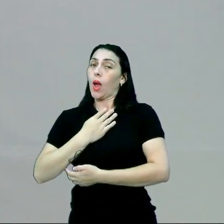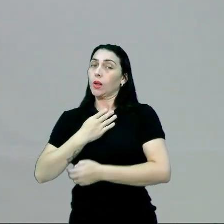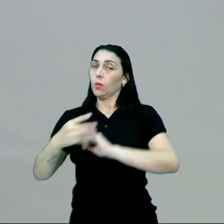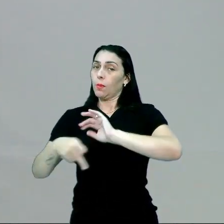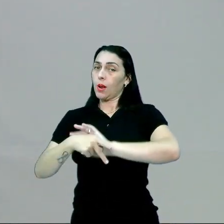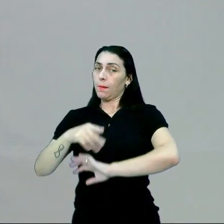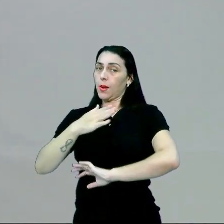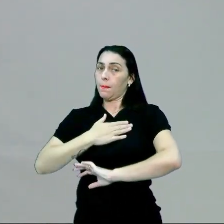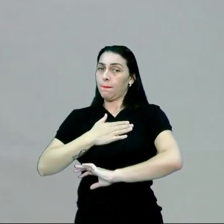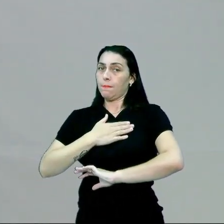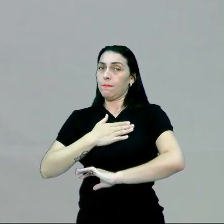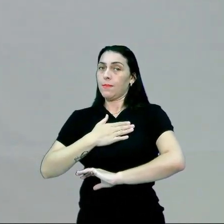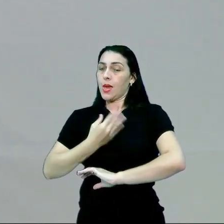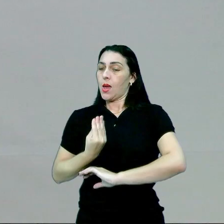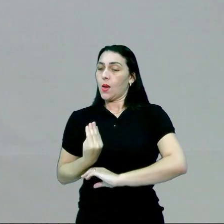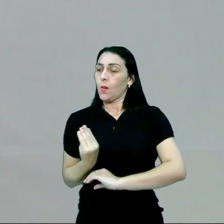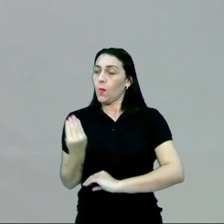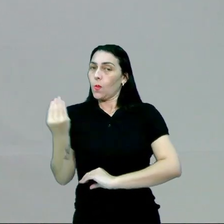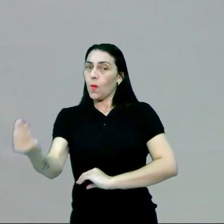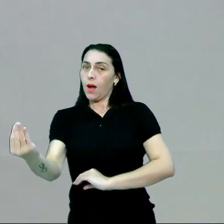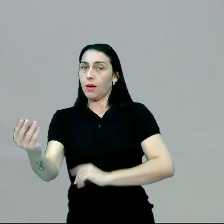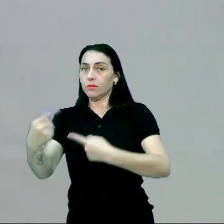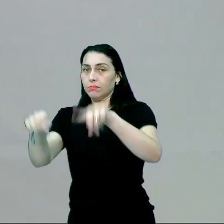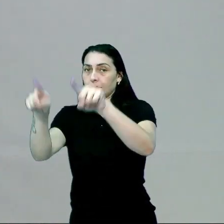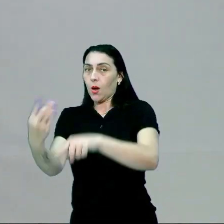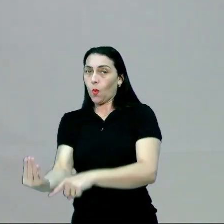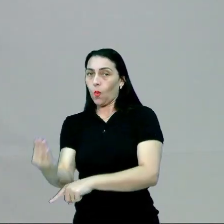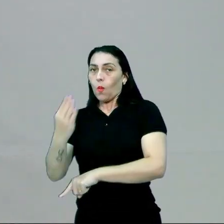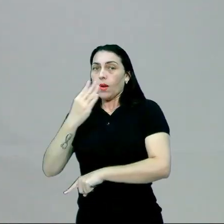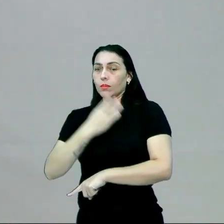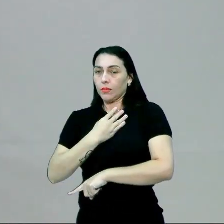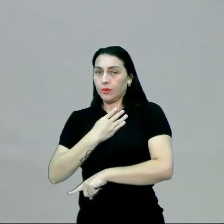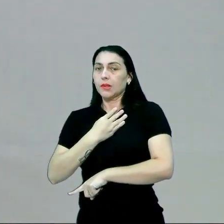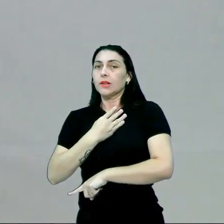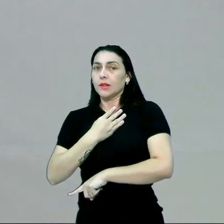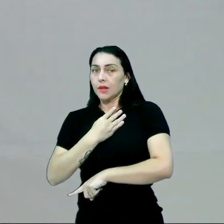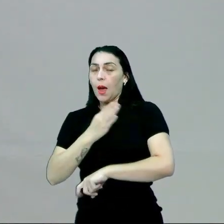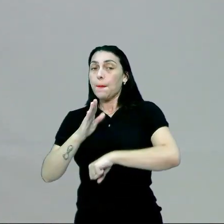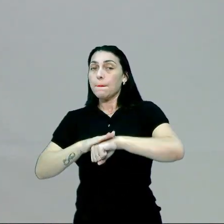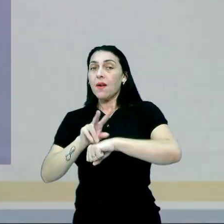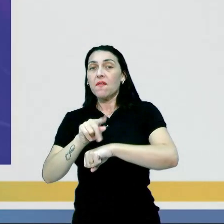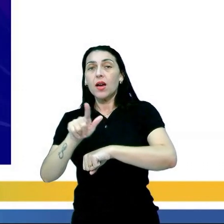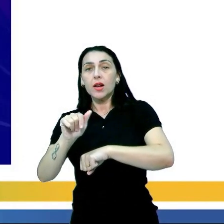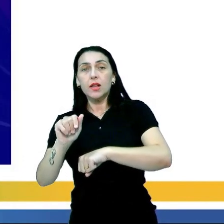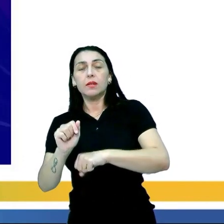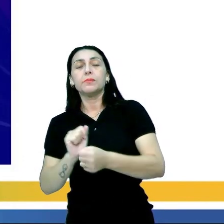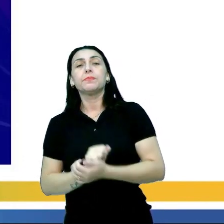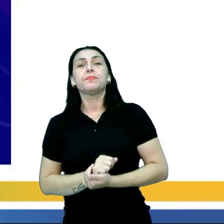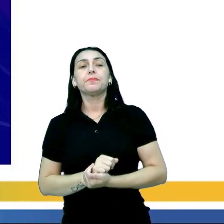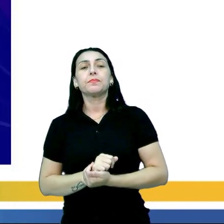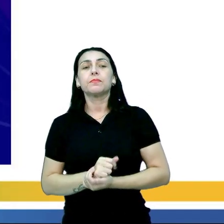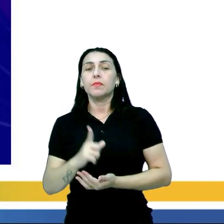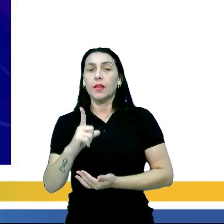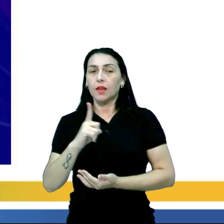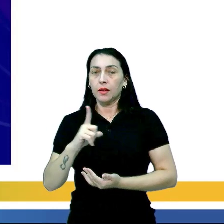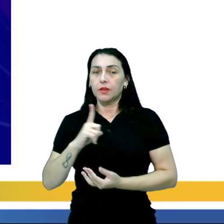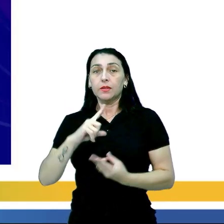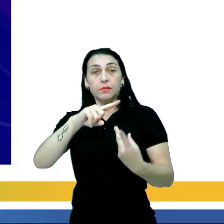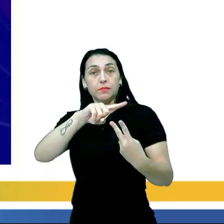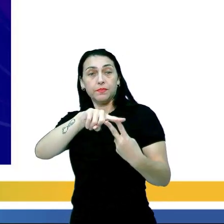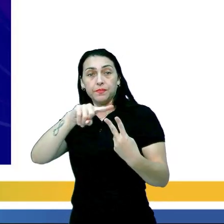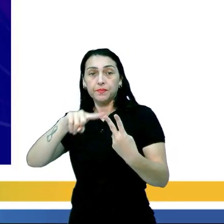horas das 8 horas trabalhadas. Então, é assim que funciona a mais-valia absoluta. Agora, nós temos